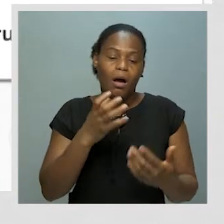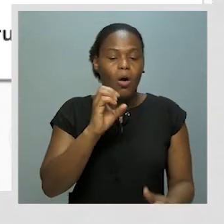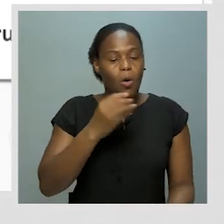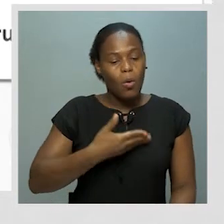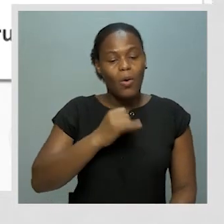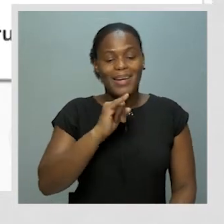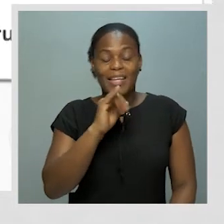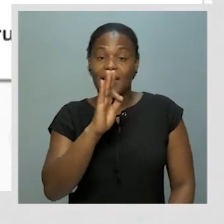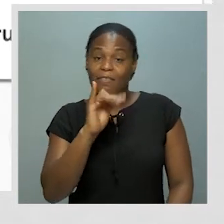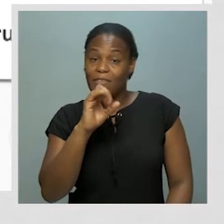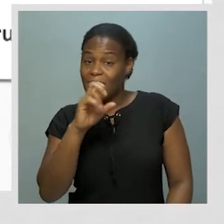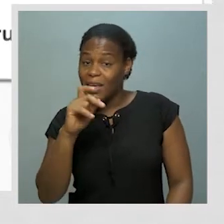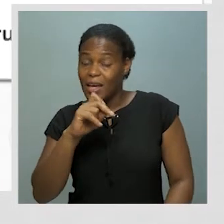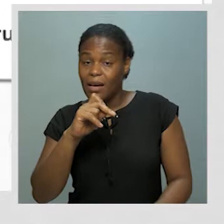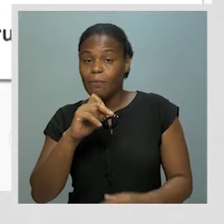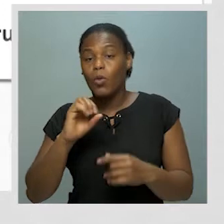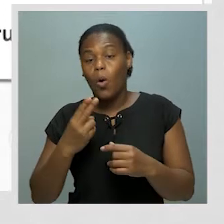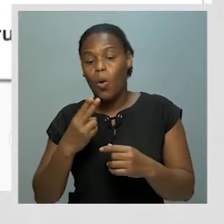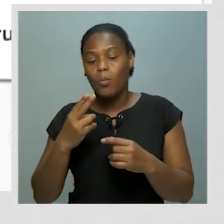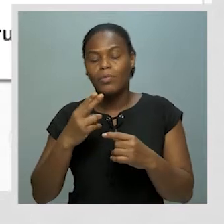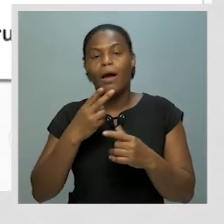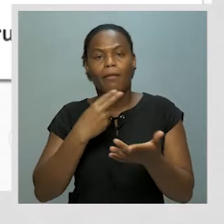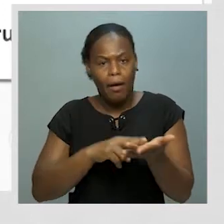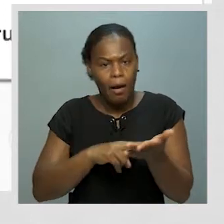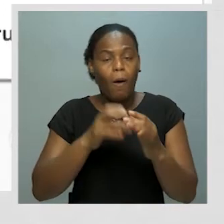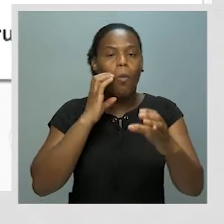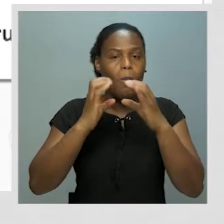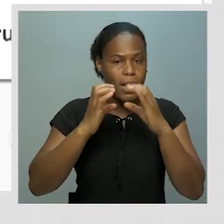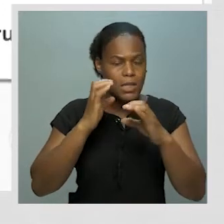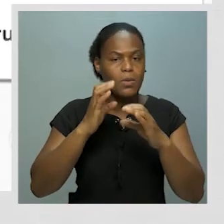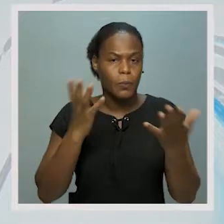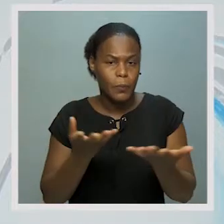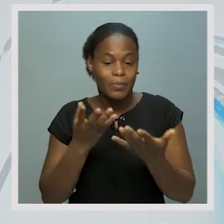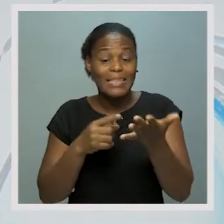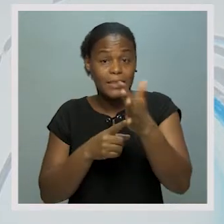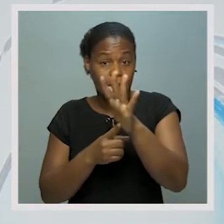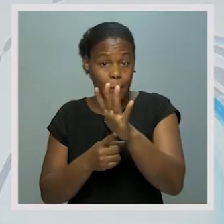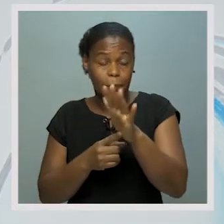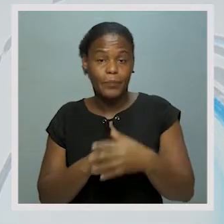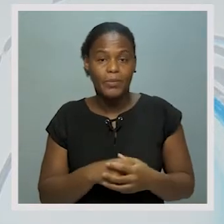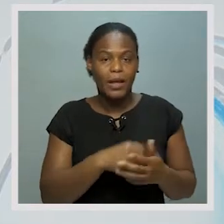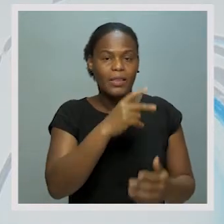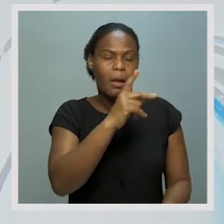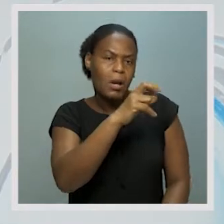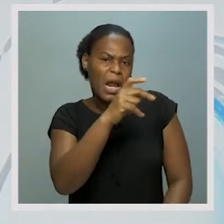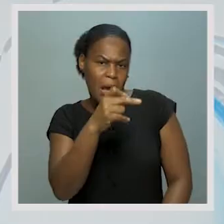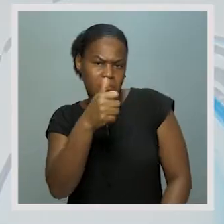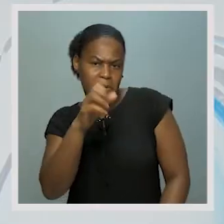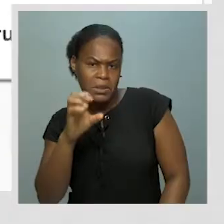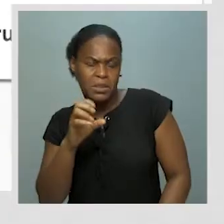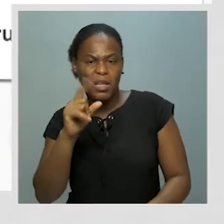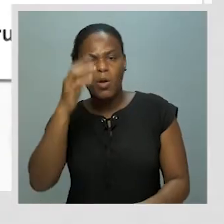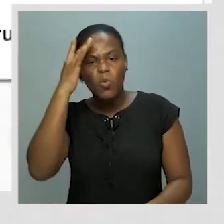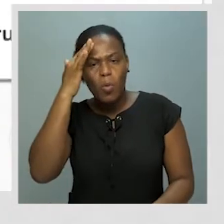codificam e concretizam a comunicação de facto. Exemplo, letras e